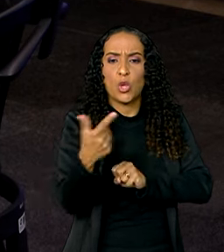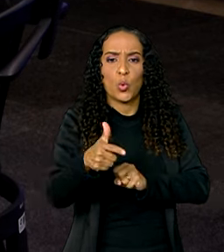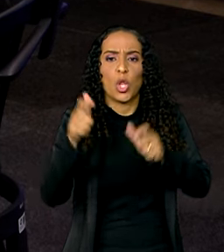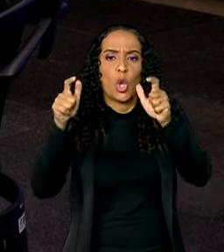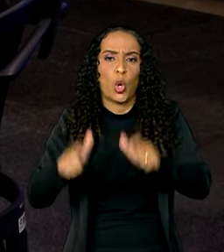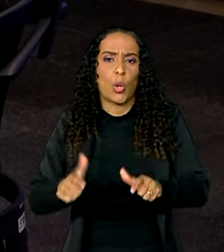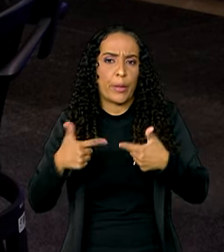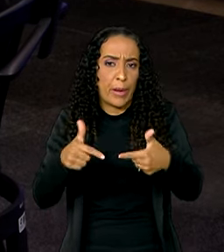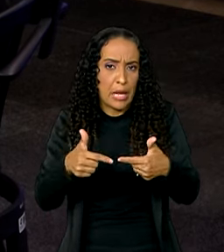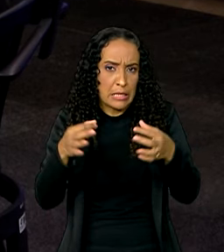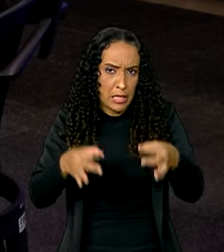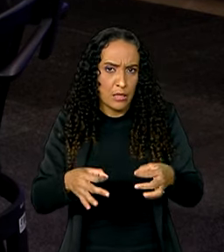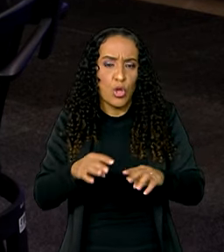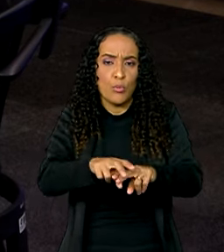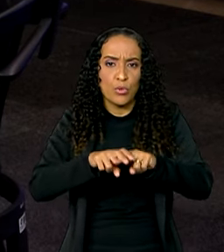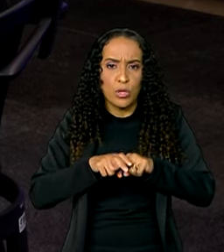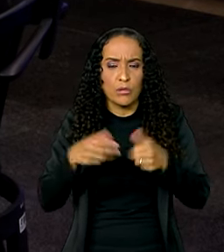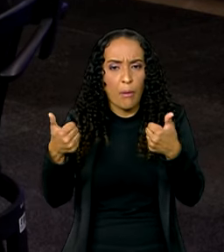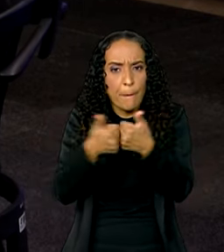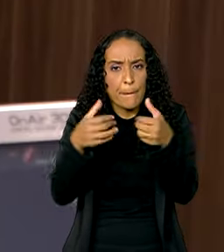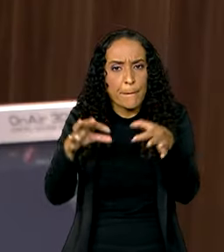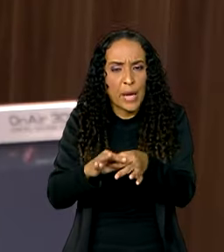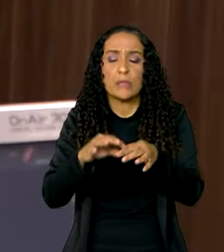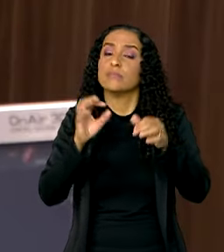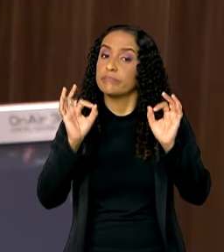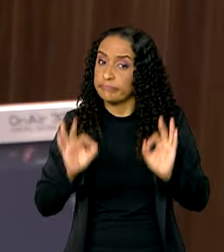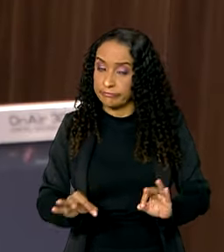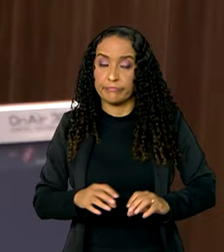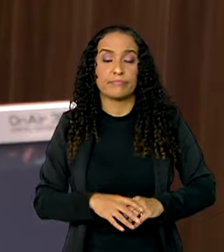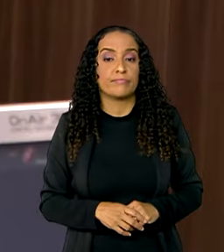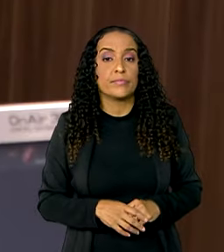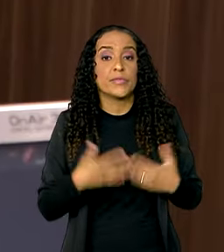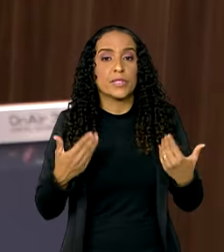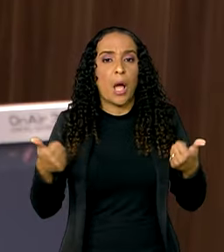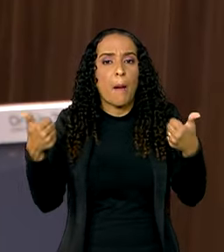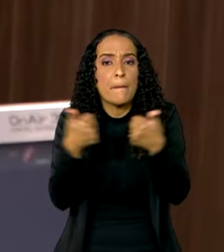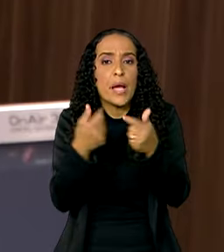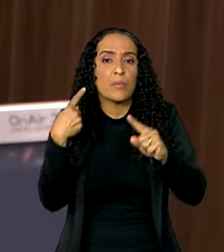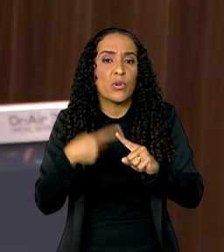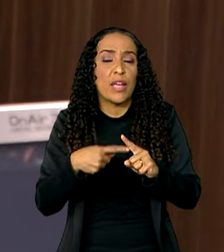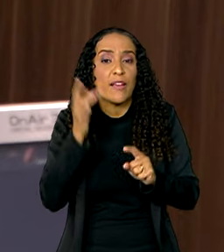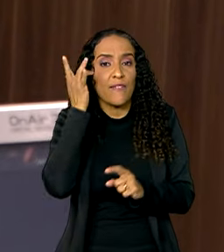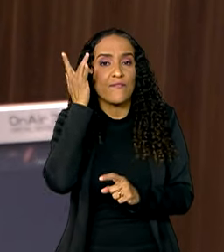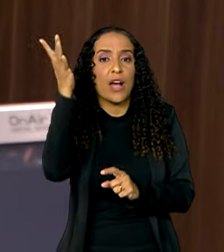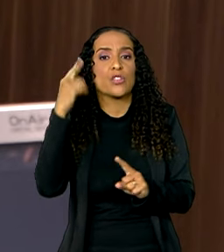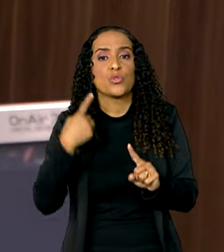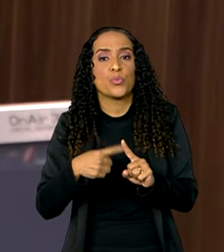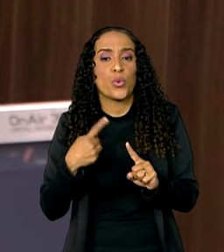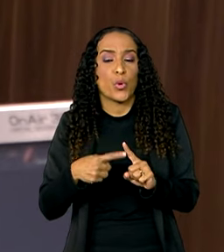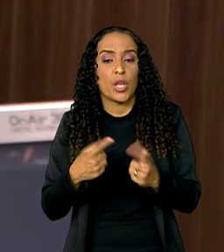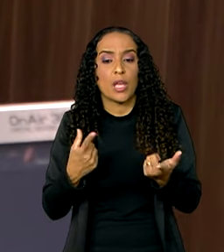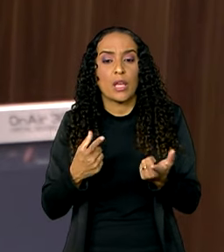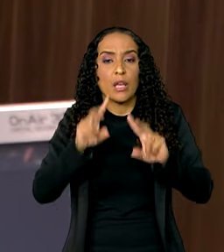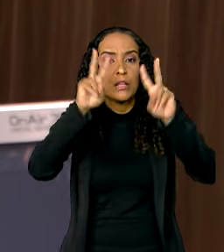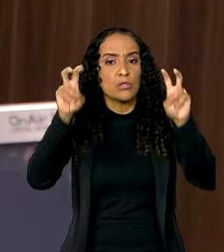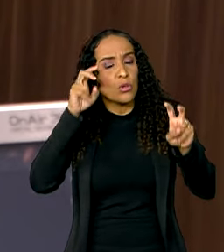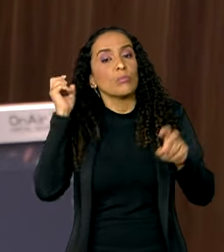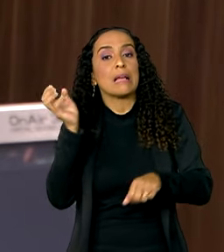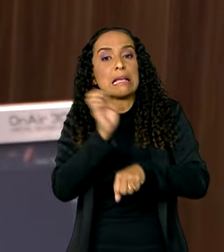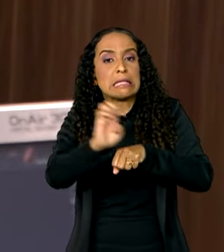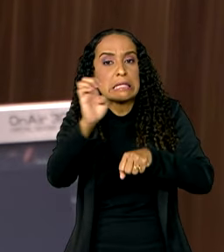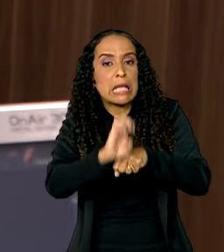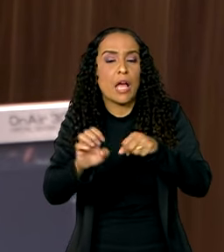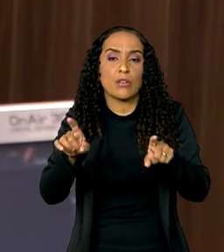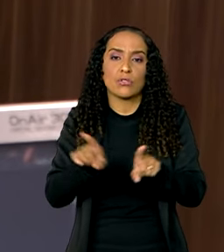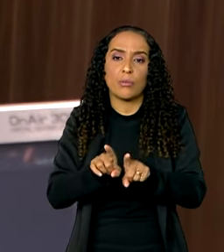onde trabalhar né então por isso essa proximidade de modo algum e essa proximidade na verdade el facilita porque ela facilita a questão do estágio